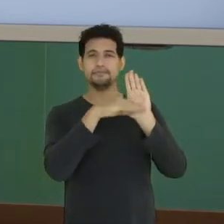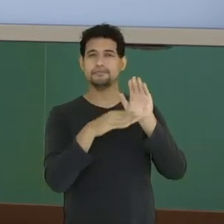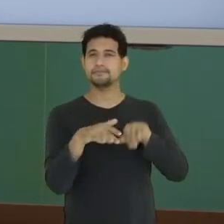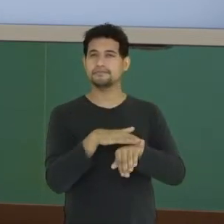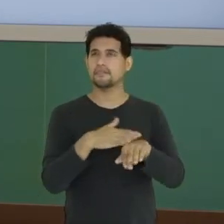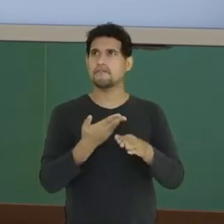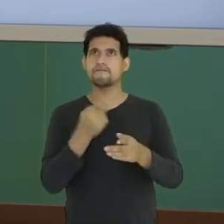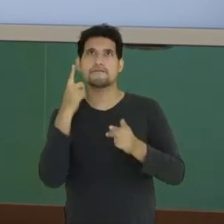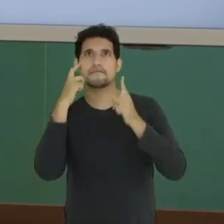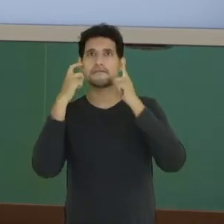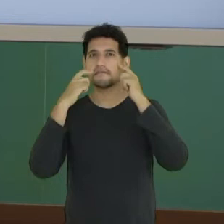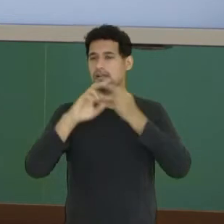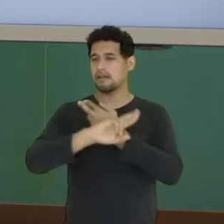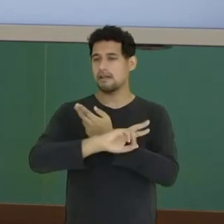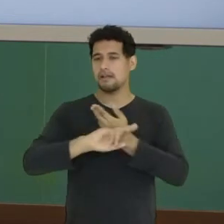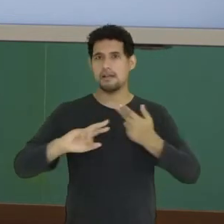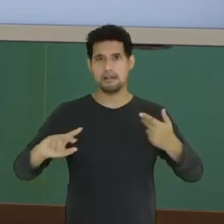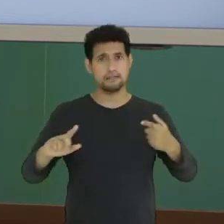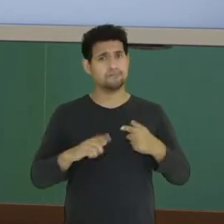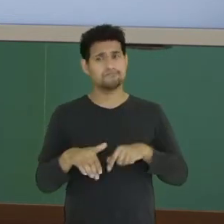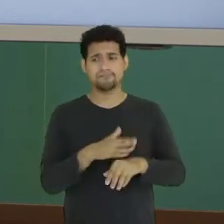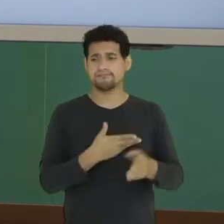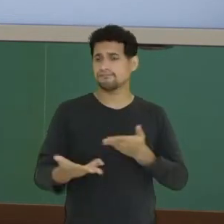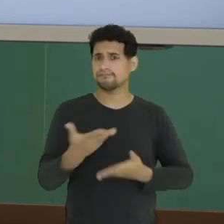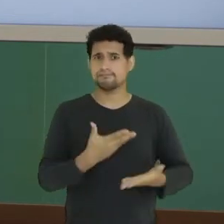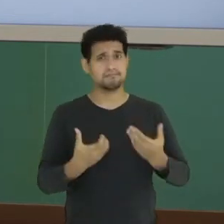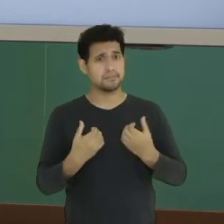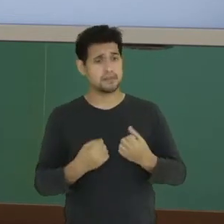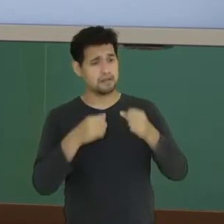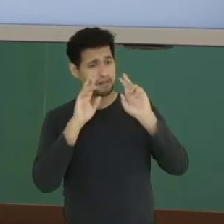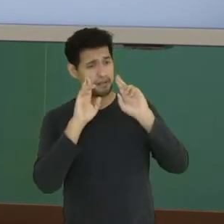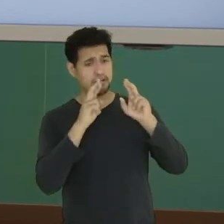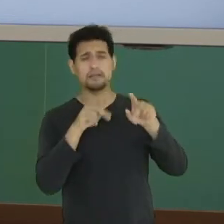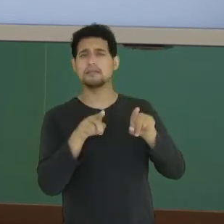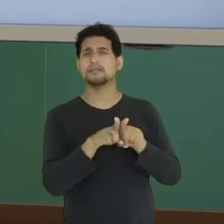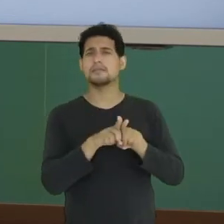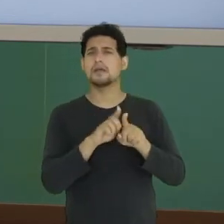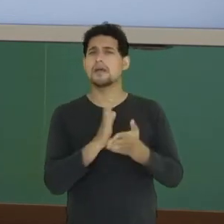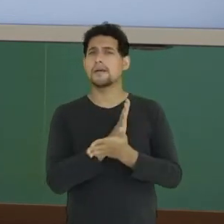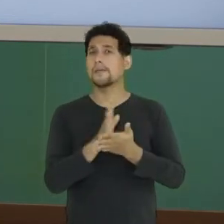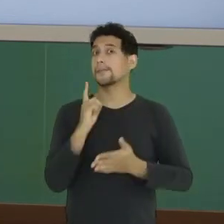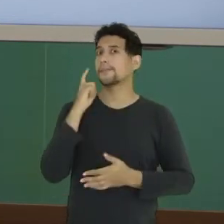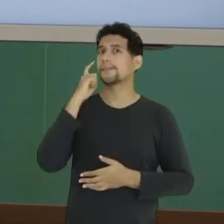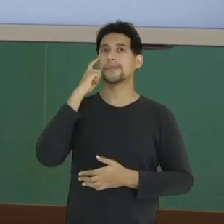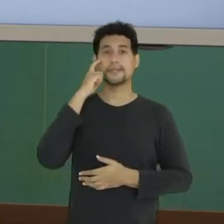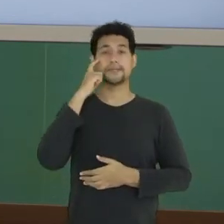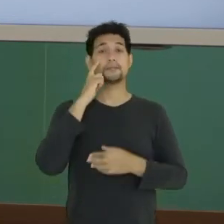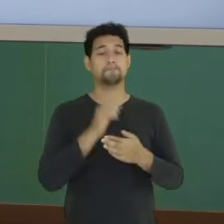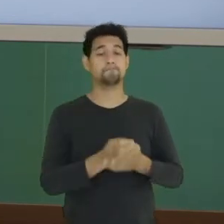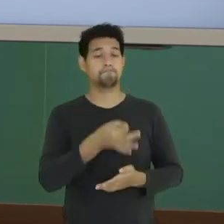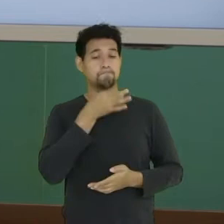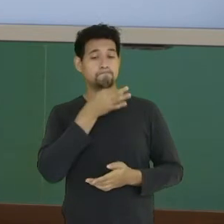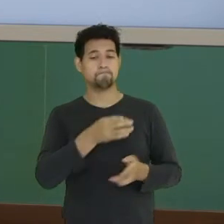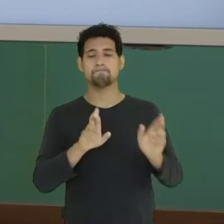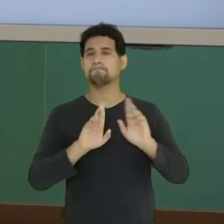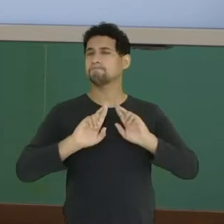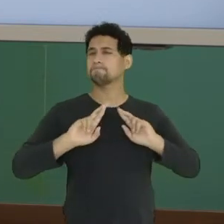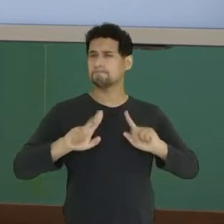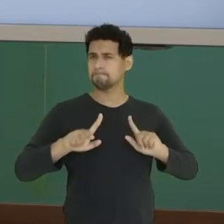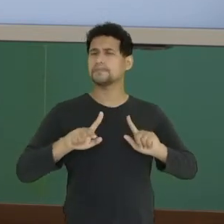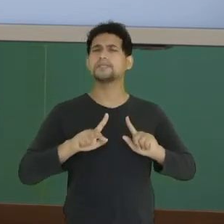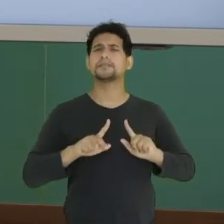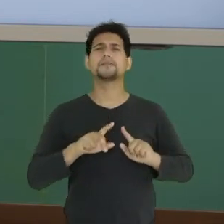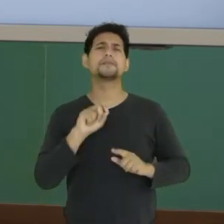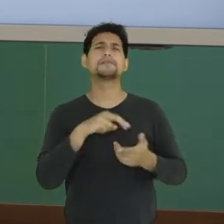de ideias, na discussão tolerante e respeitosa entre pensamentos opostos, divergentes, o que